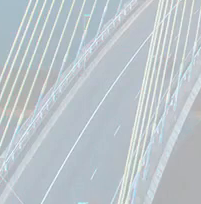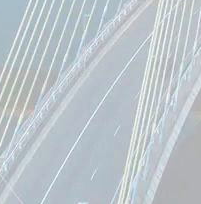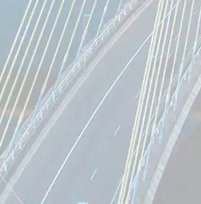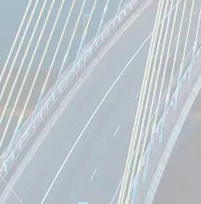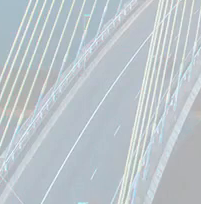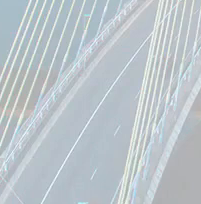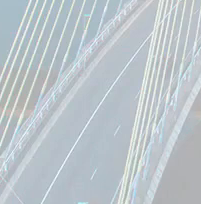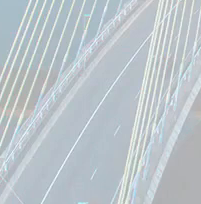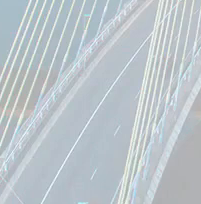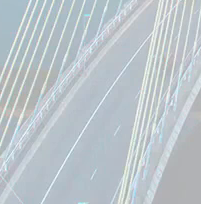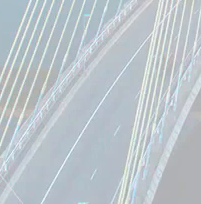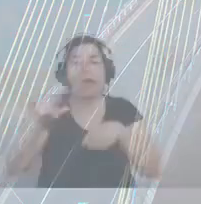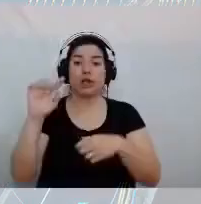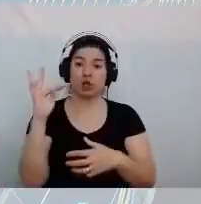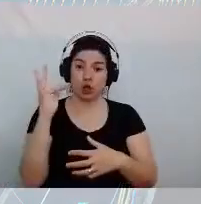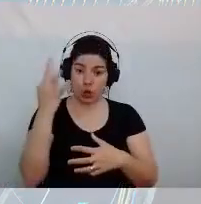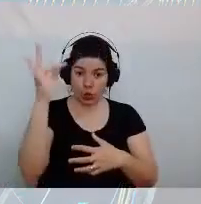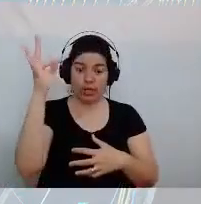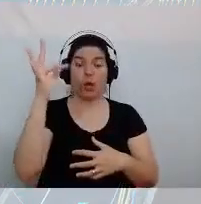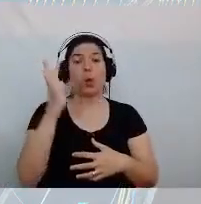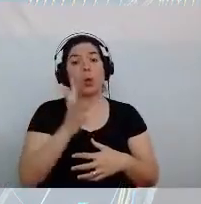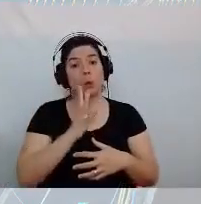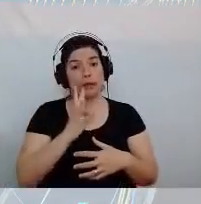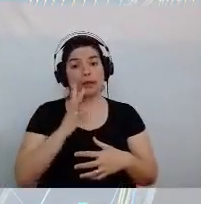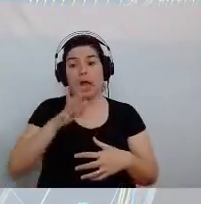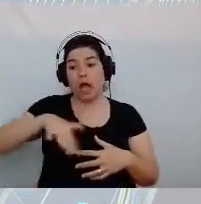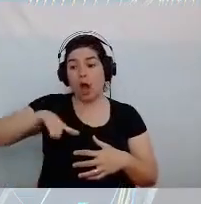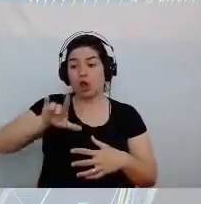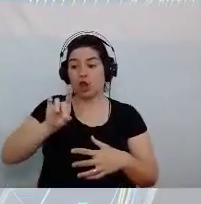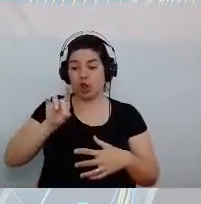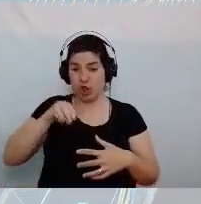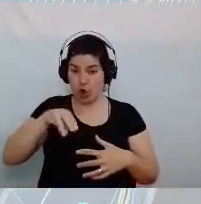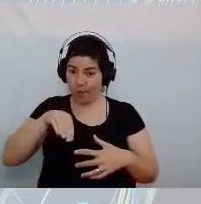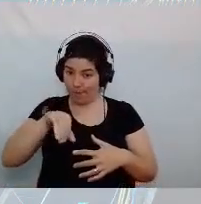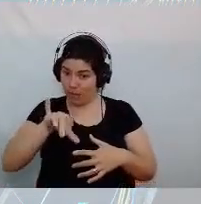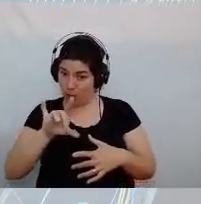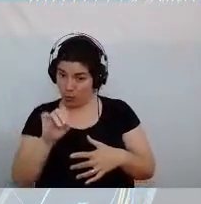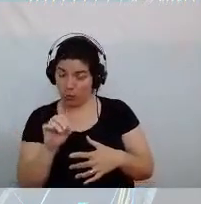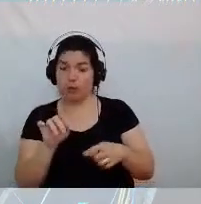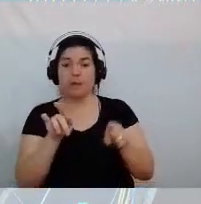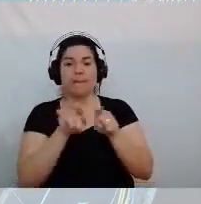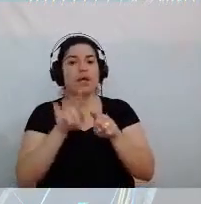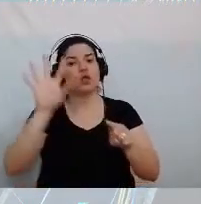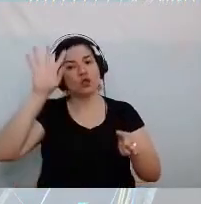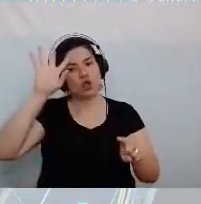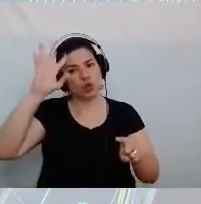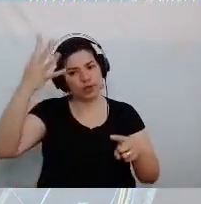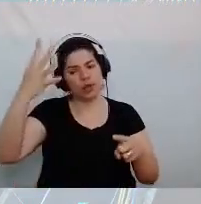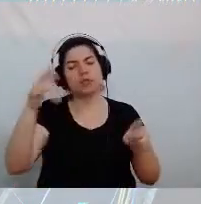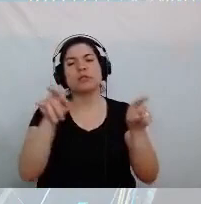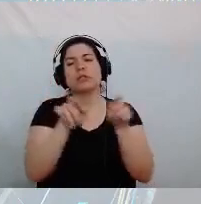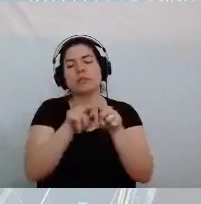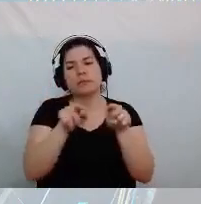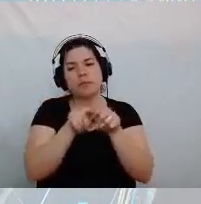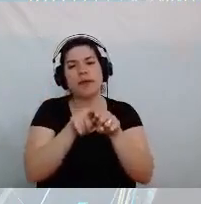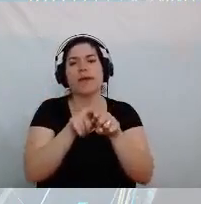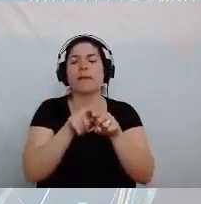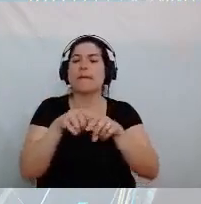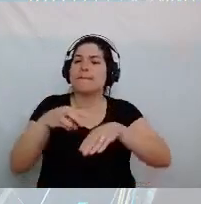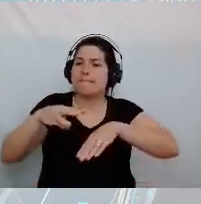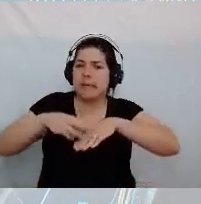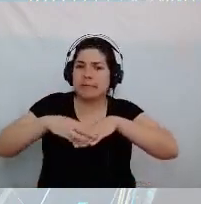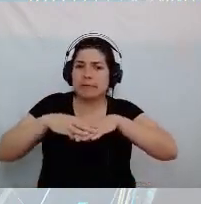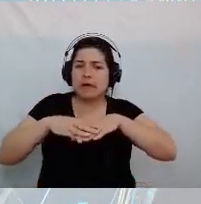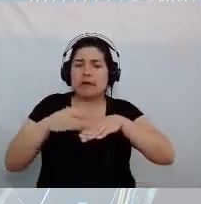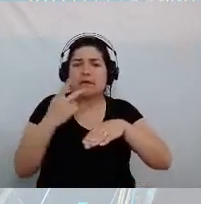domínio e você passa a entender o domínio você começa a falar sobre Perspectiva da própria solução e às vezes porque não e matemática e quando eu fala matemática aqui eu não